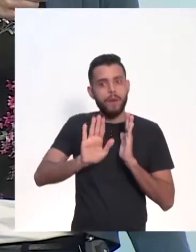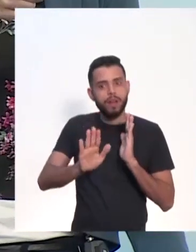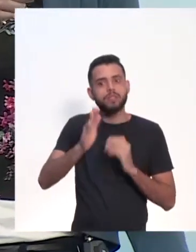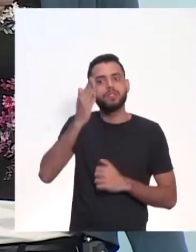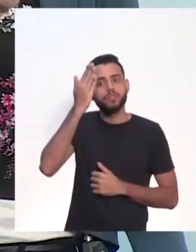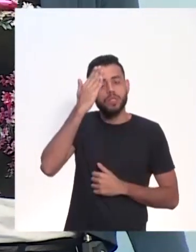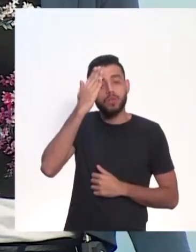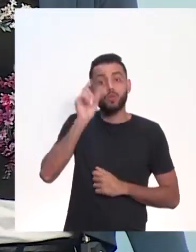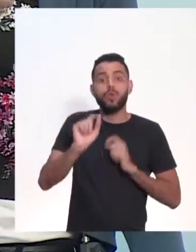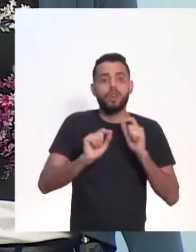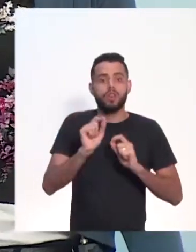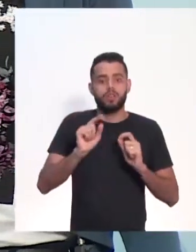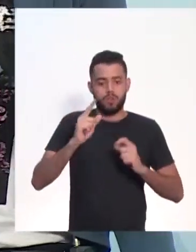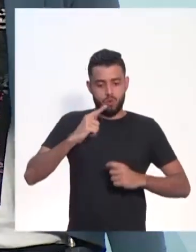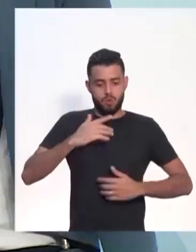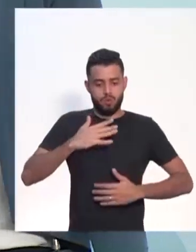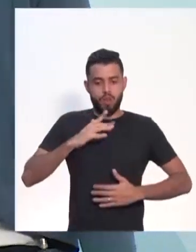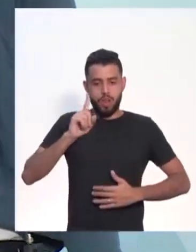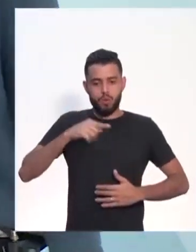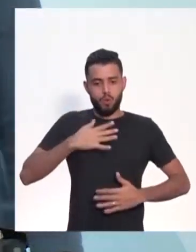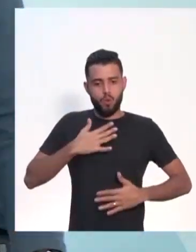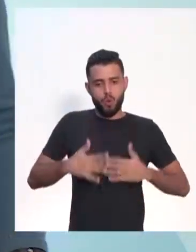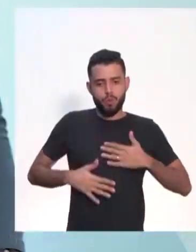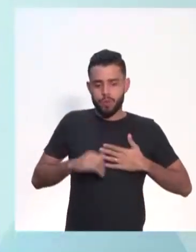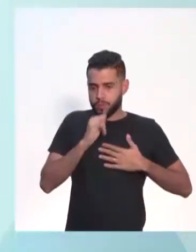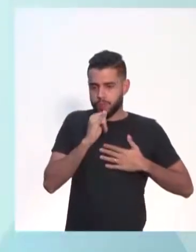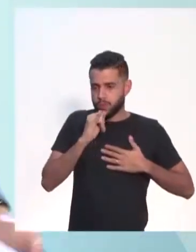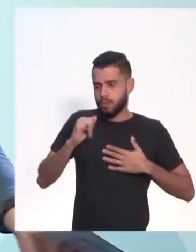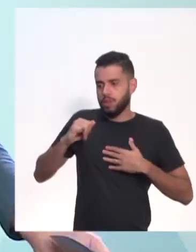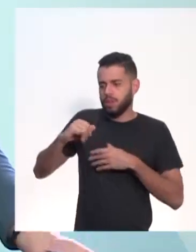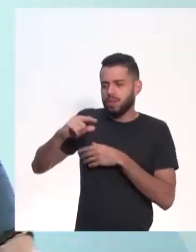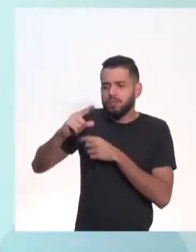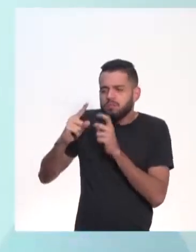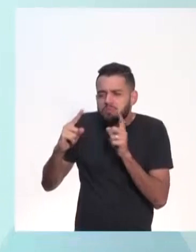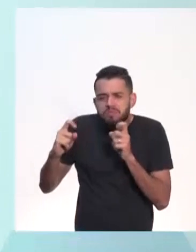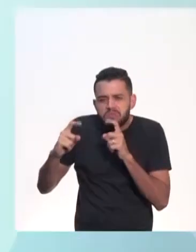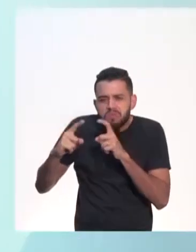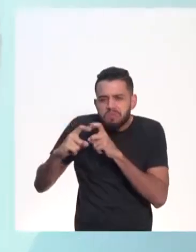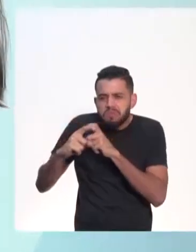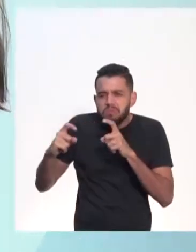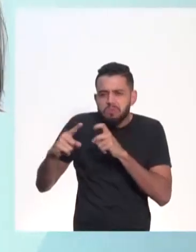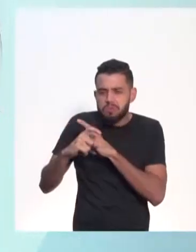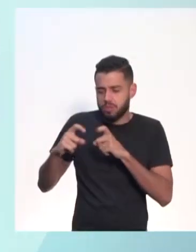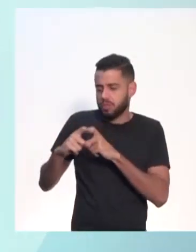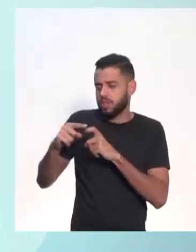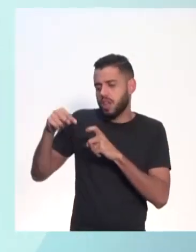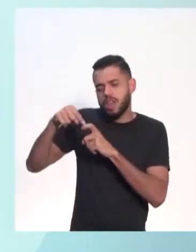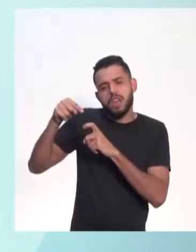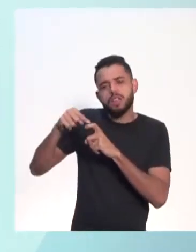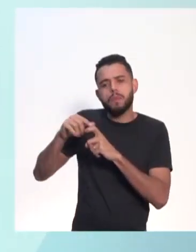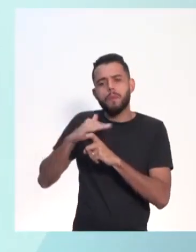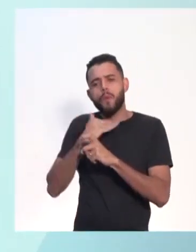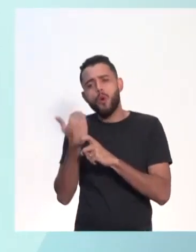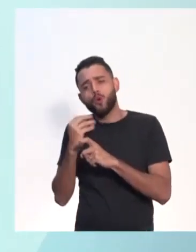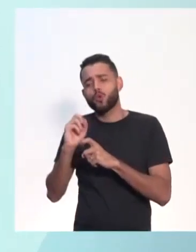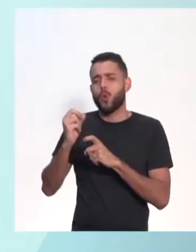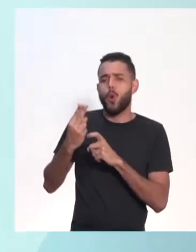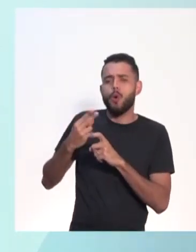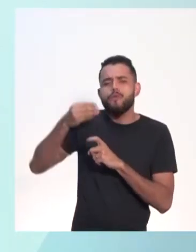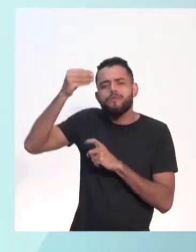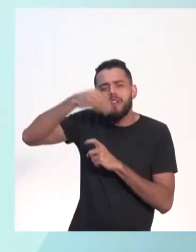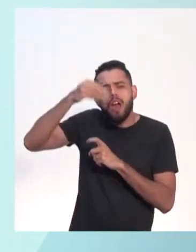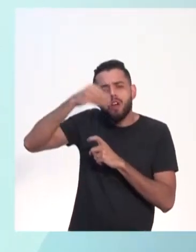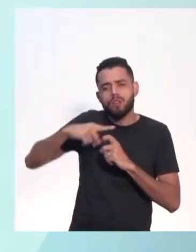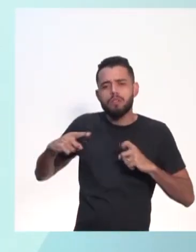o organismo que causa a doença que está enfraquecido ou morto. Então, nesse caso, eu vou pegar